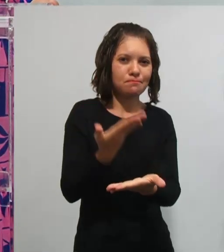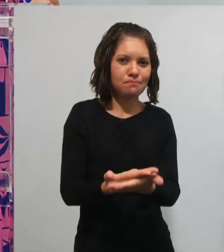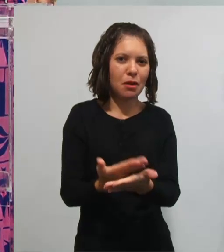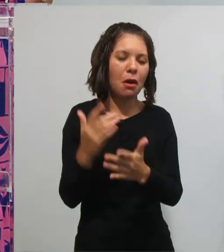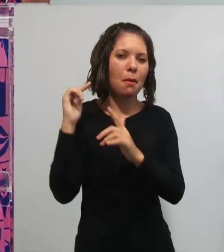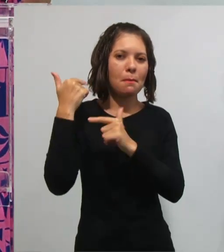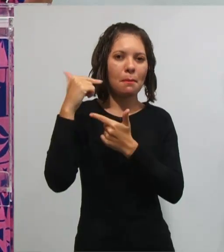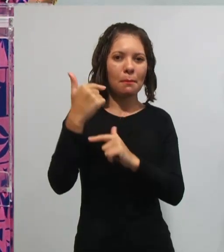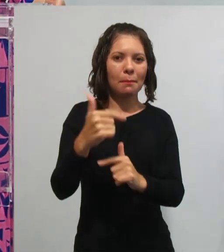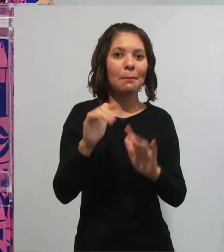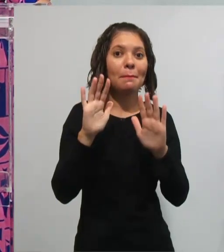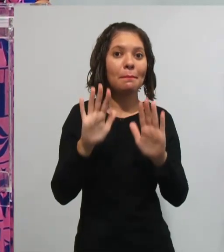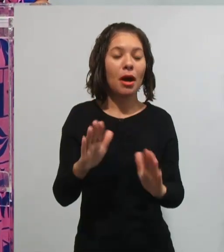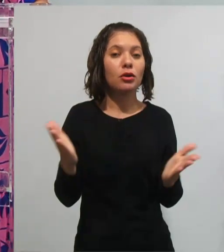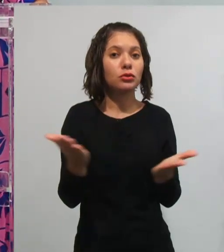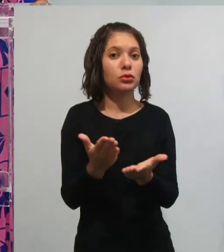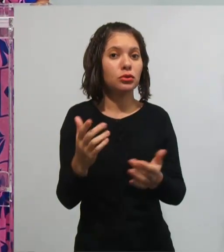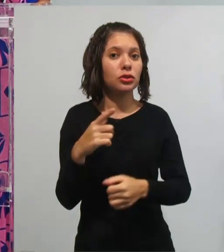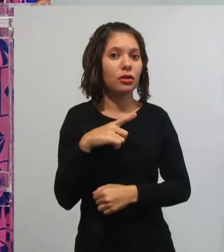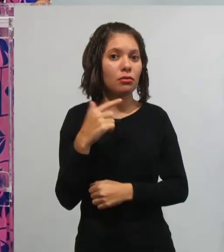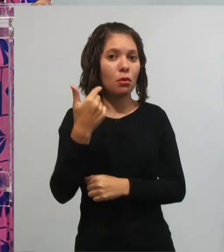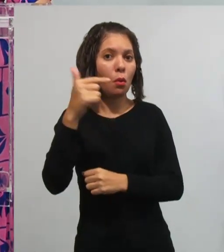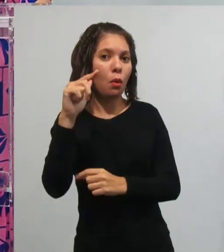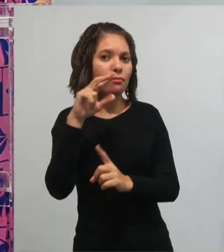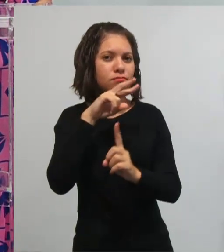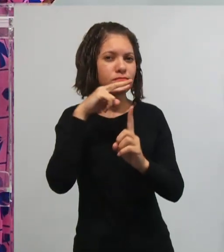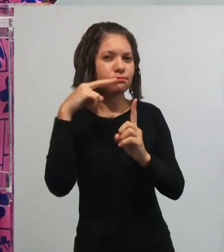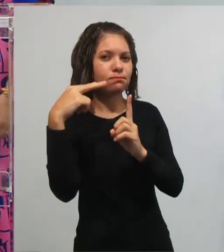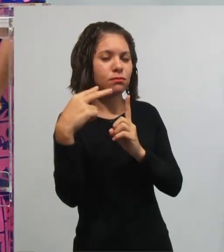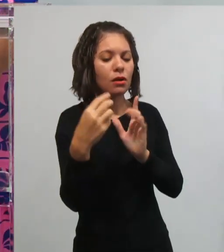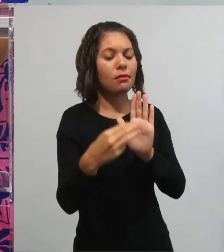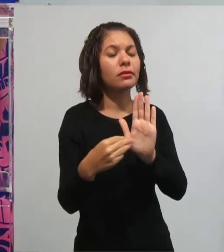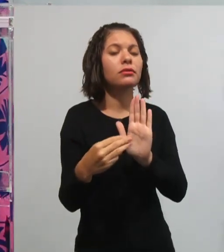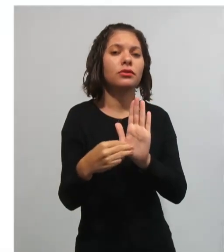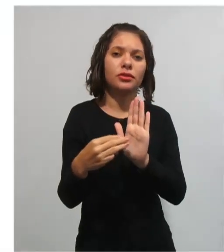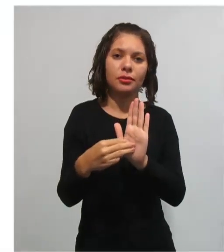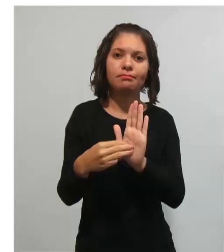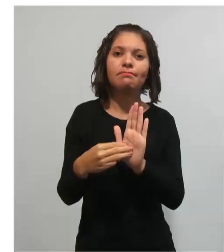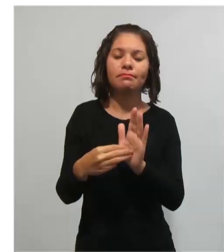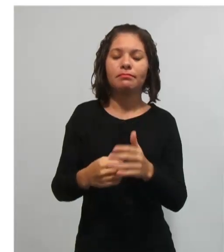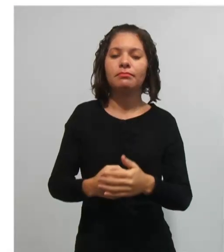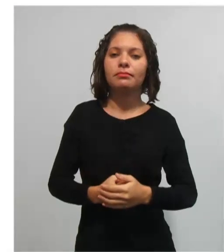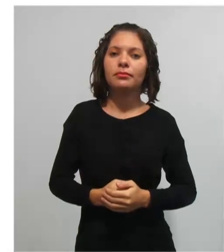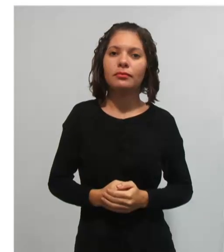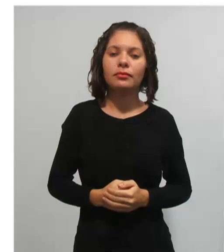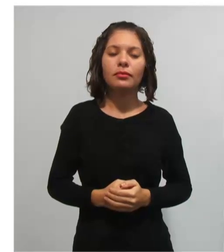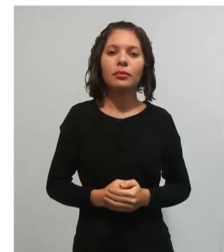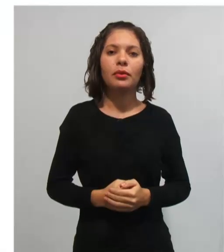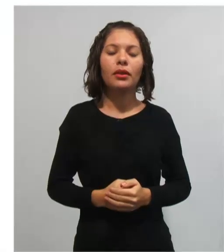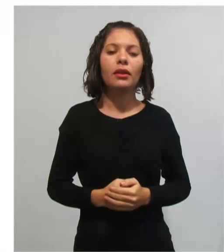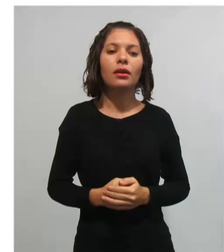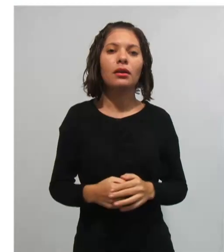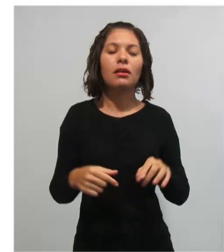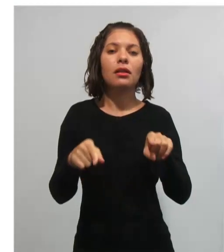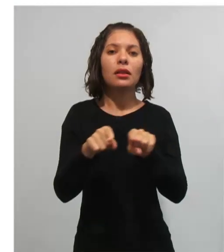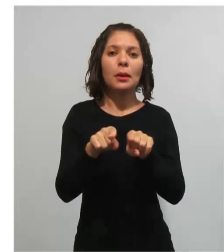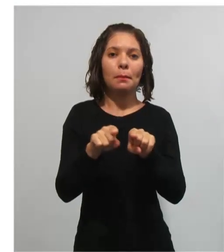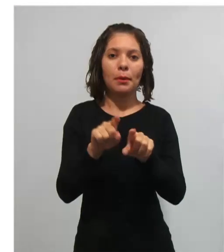Thelma. Seja muito bem-vindo a essa aula. Nossa aula de hoje nós vamos discutir sobre